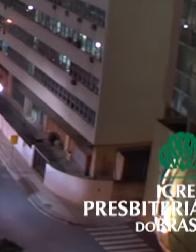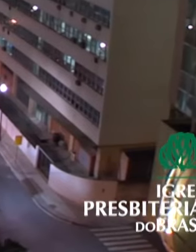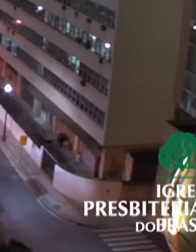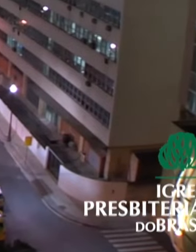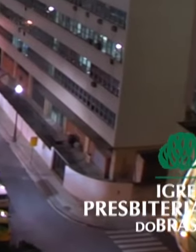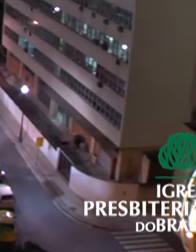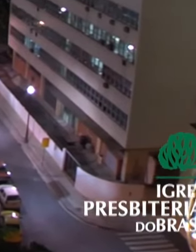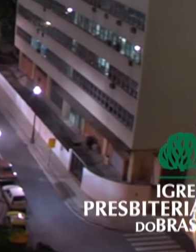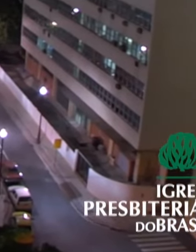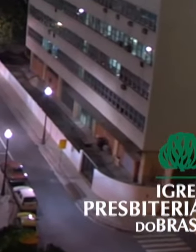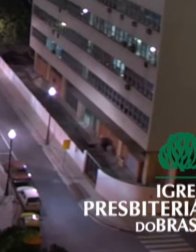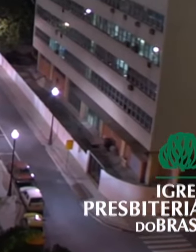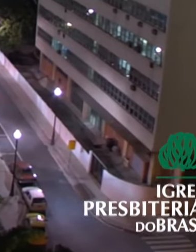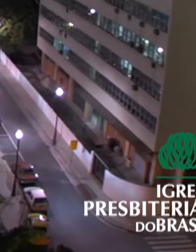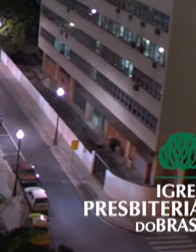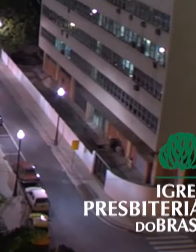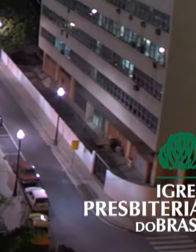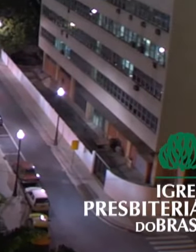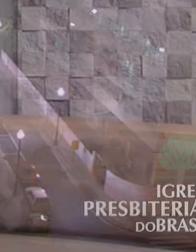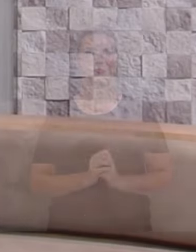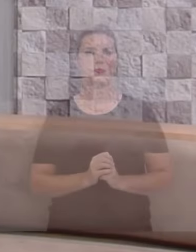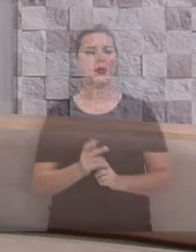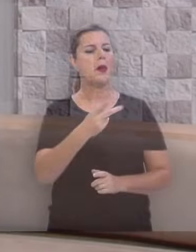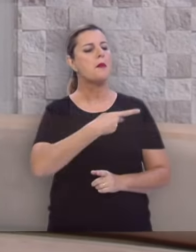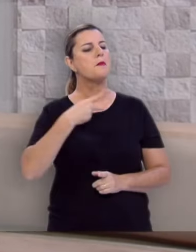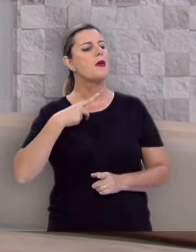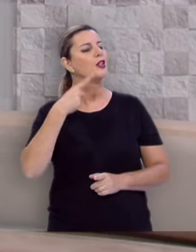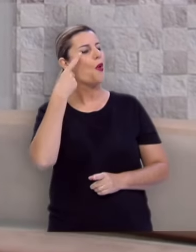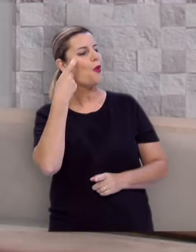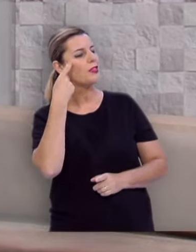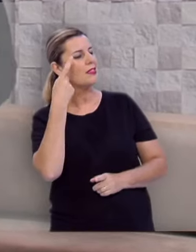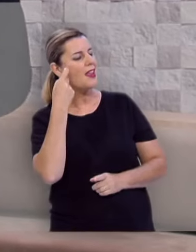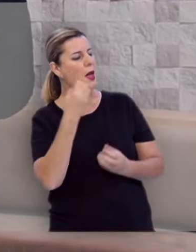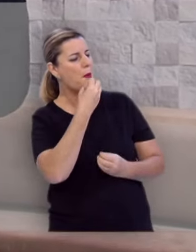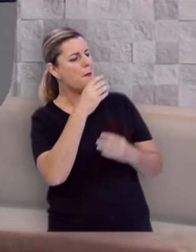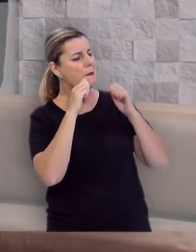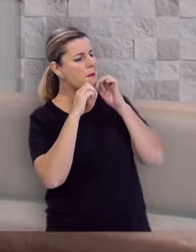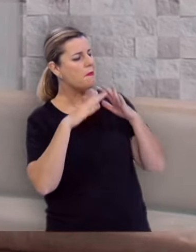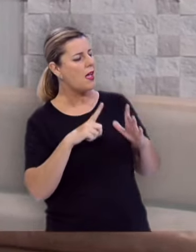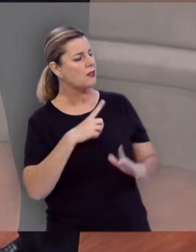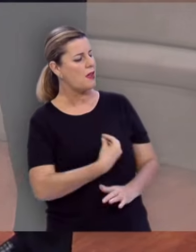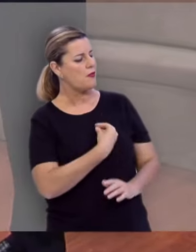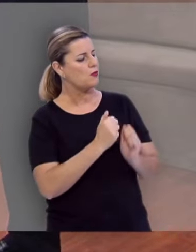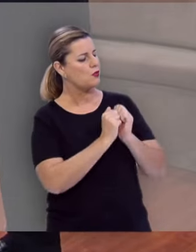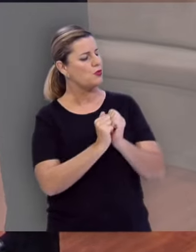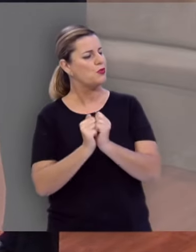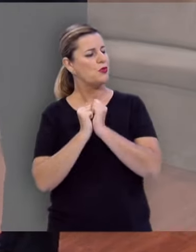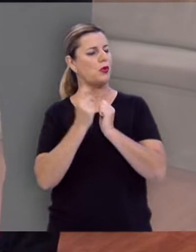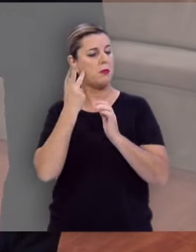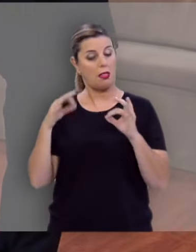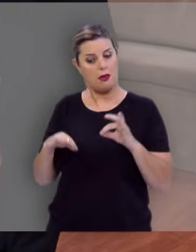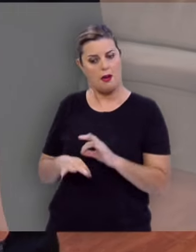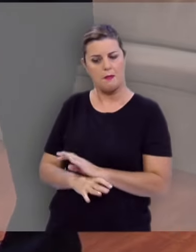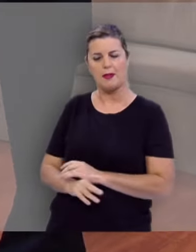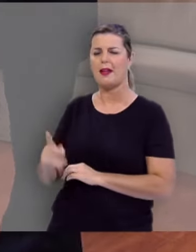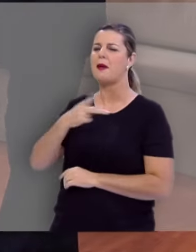anos, evangelizando o Brasil. Pastor Rodrigo, que bênção poder ter o irmão aqui comigo para